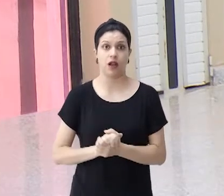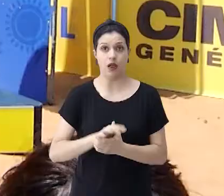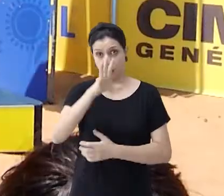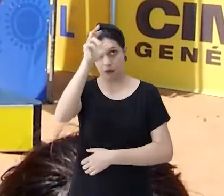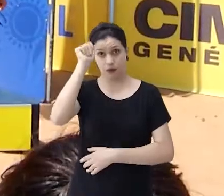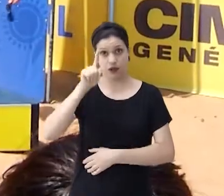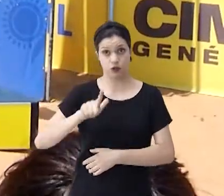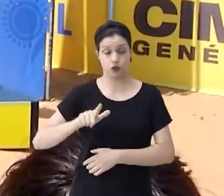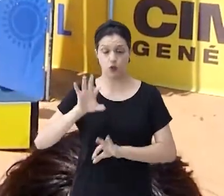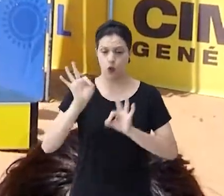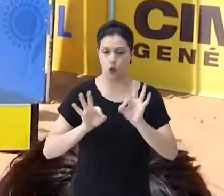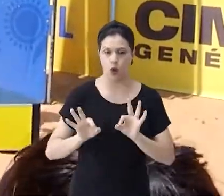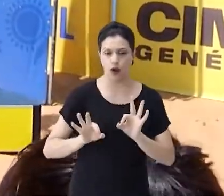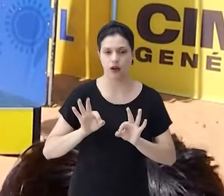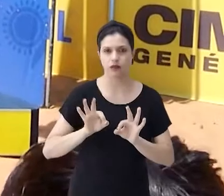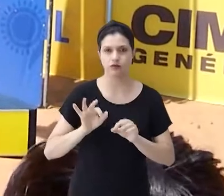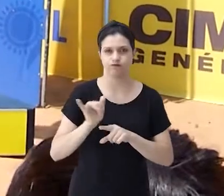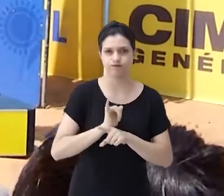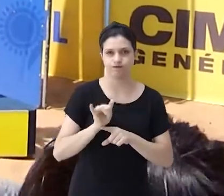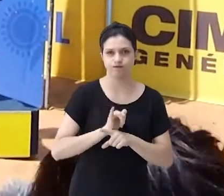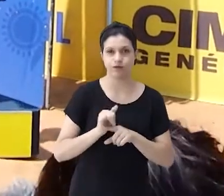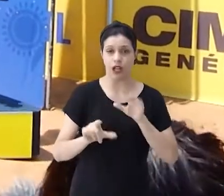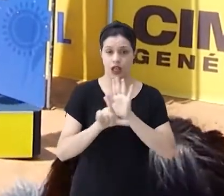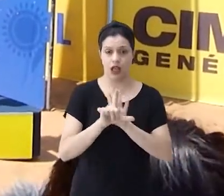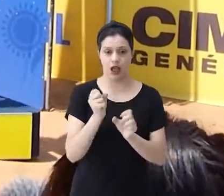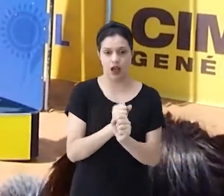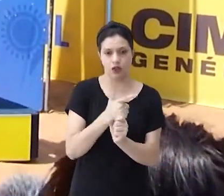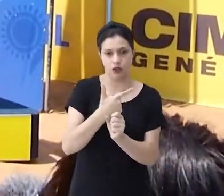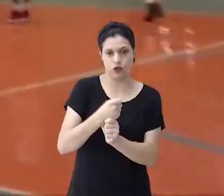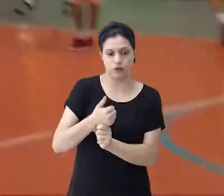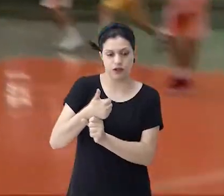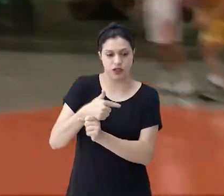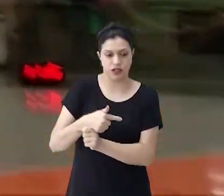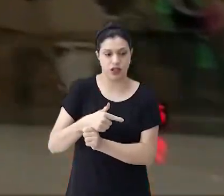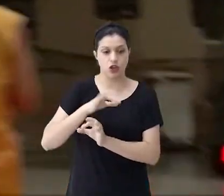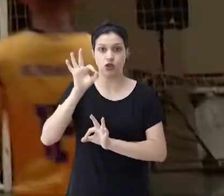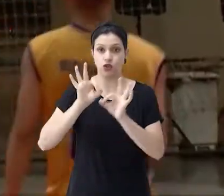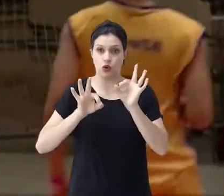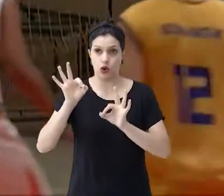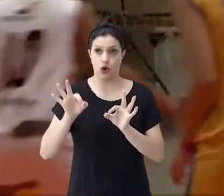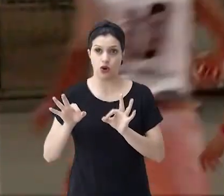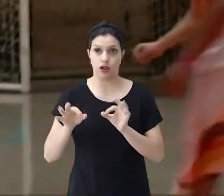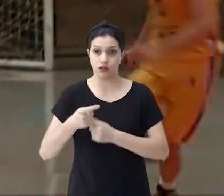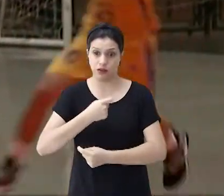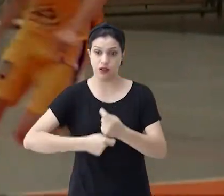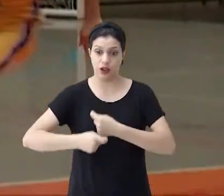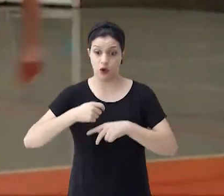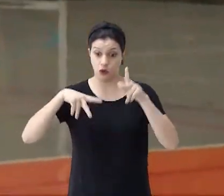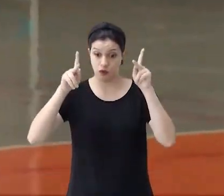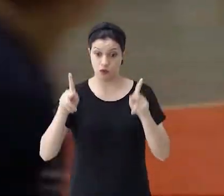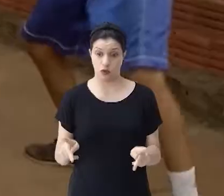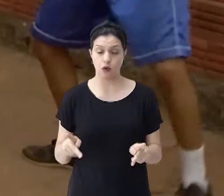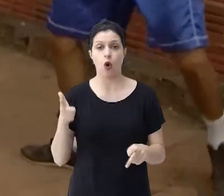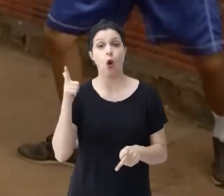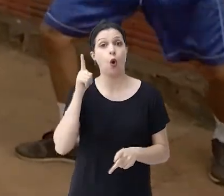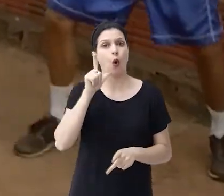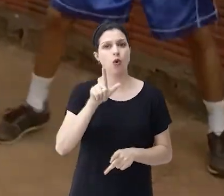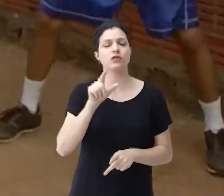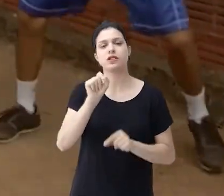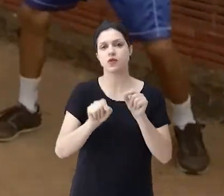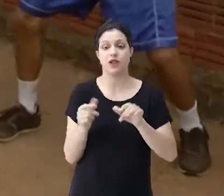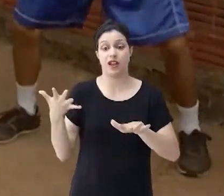do Sul. O texto aprimora a legislação de 2017 para otimizar a distribuição de recursos públicos e garantir